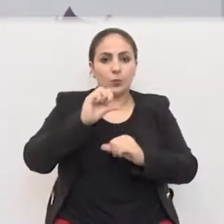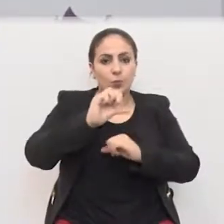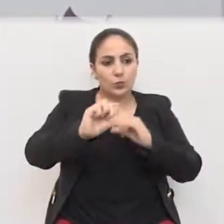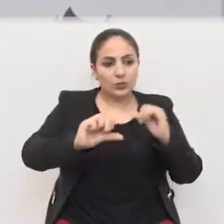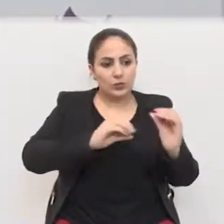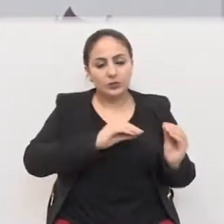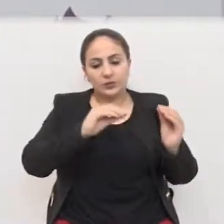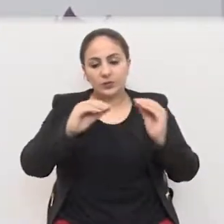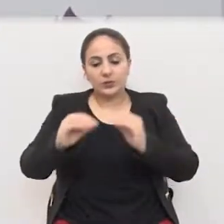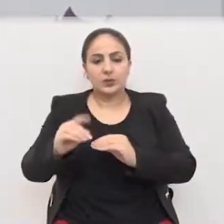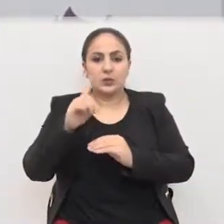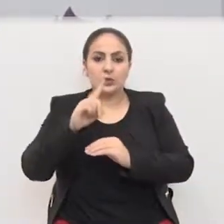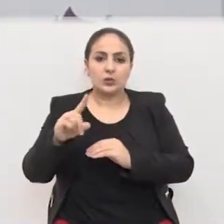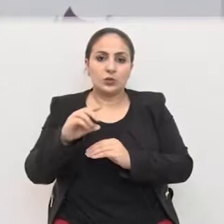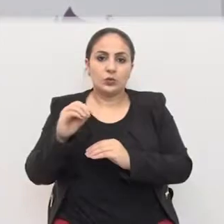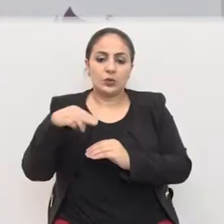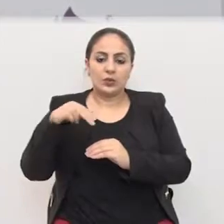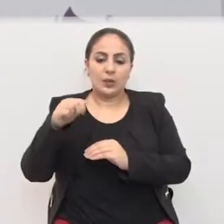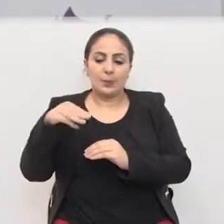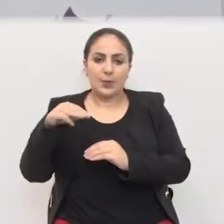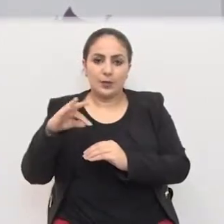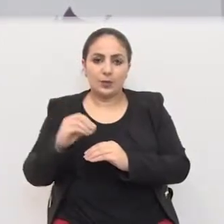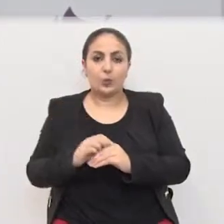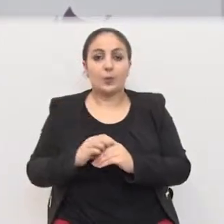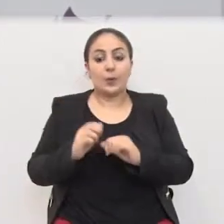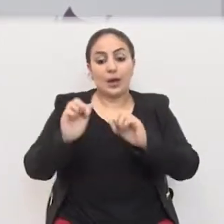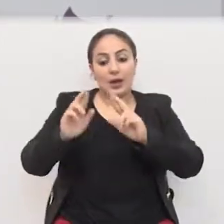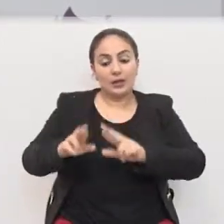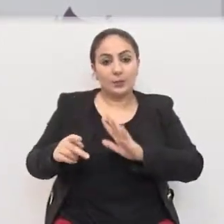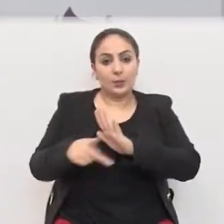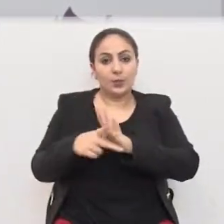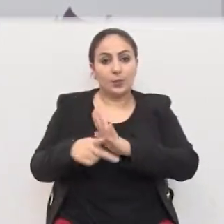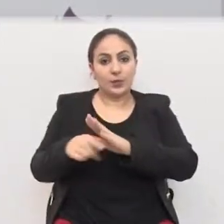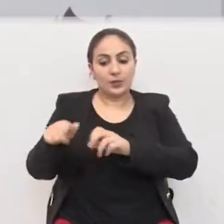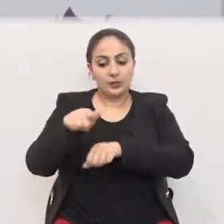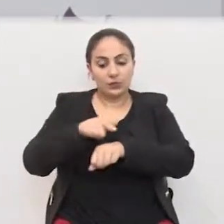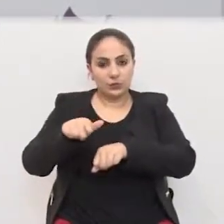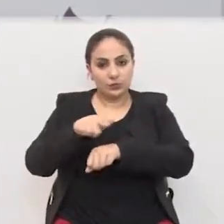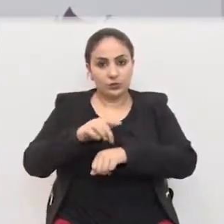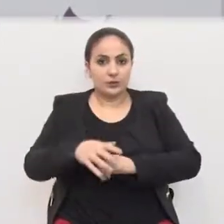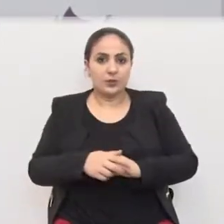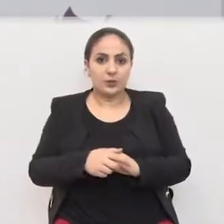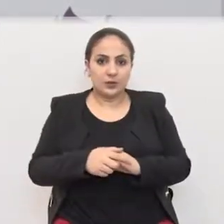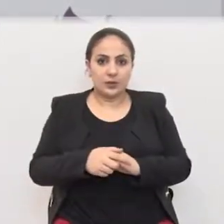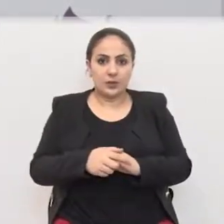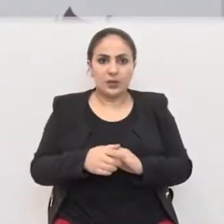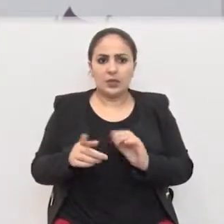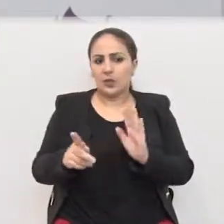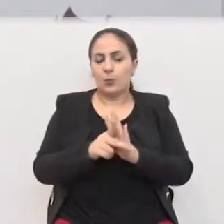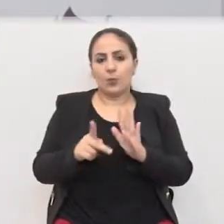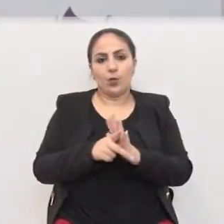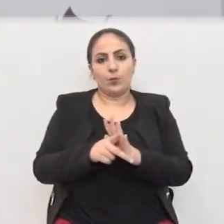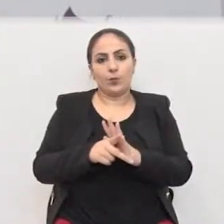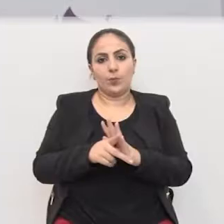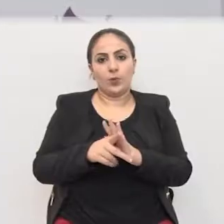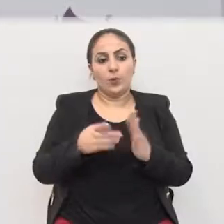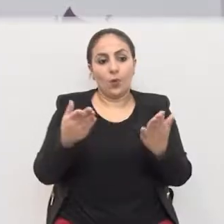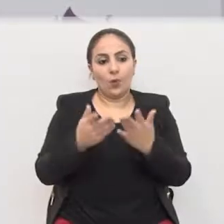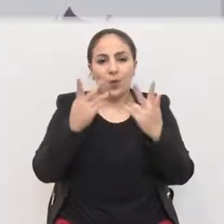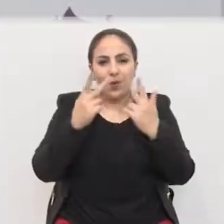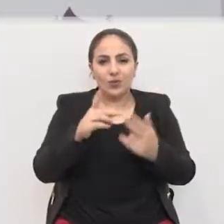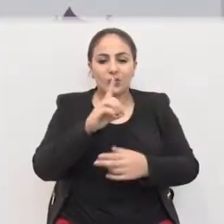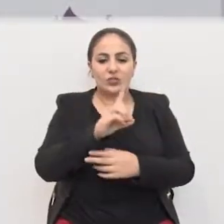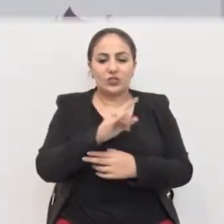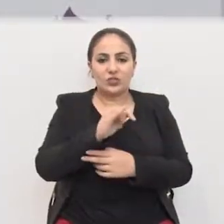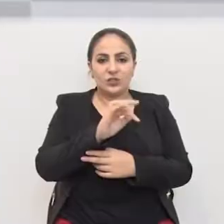a mudança de Zoe lá daquela região para uma região de logística, de centro de distribuição e não de um distrito industrial como é hoje